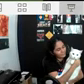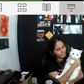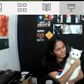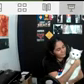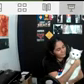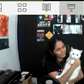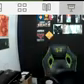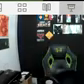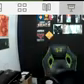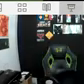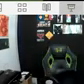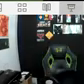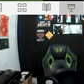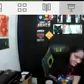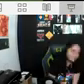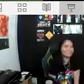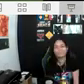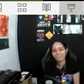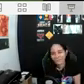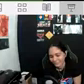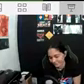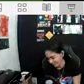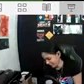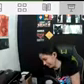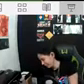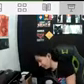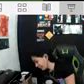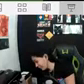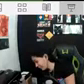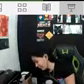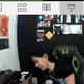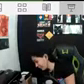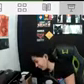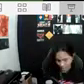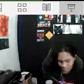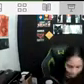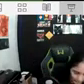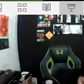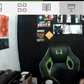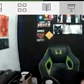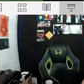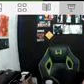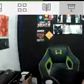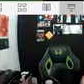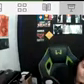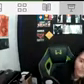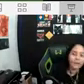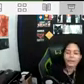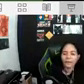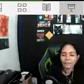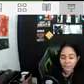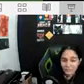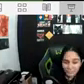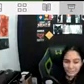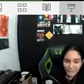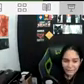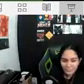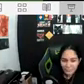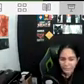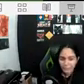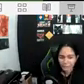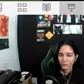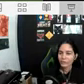lindo. Eu vi que ele teve que amputar a patinha e fiquei até curiosa pra saber o que foi. Foi, a gente não sabe. Não, fica aqui, não vai pra lá, não. É, a gente não